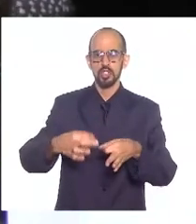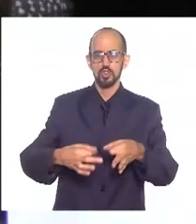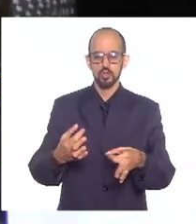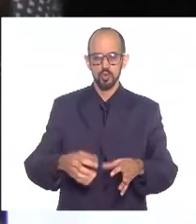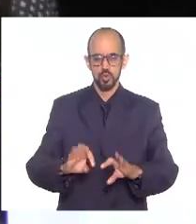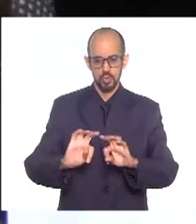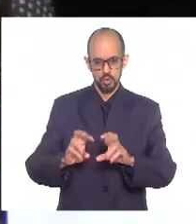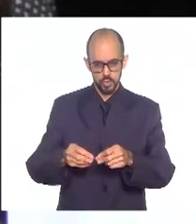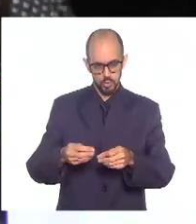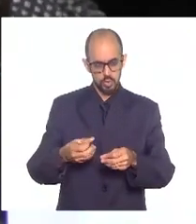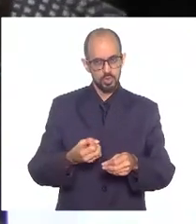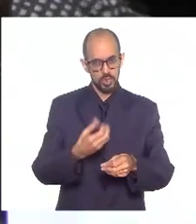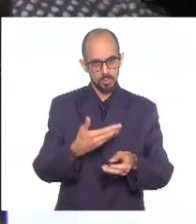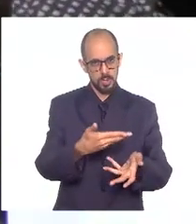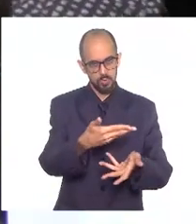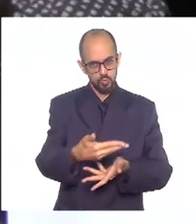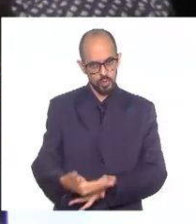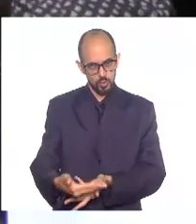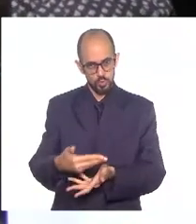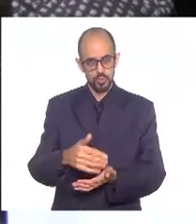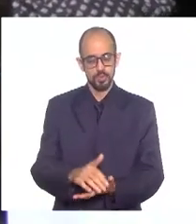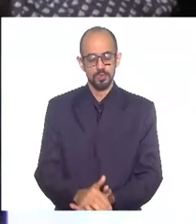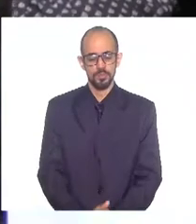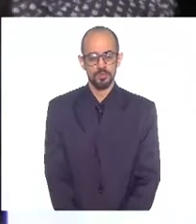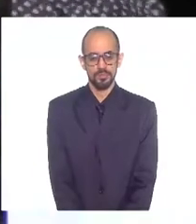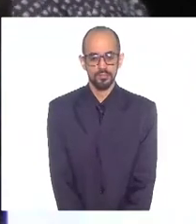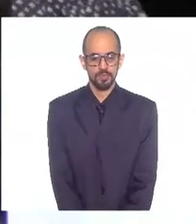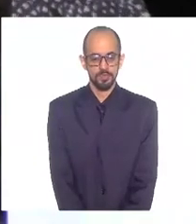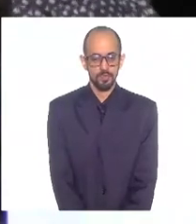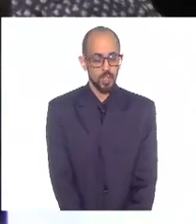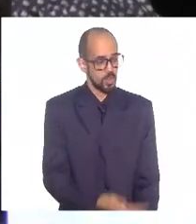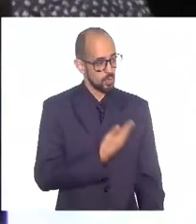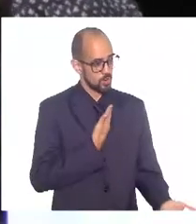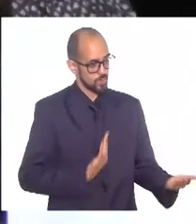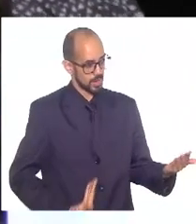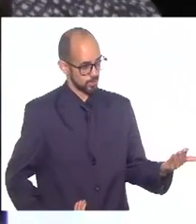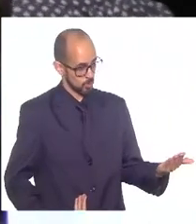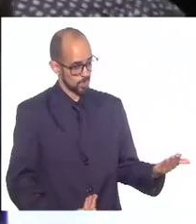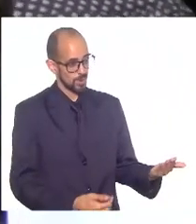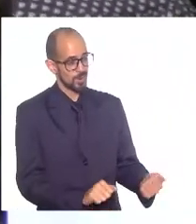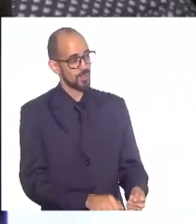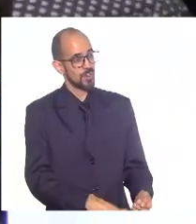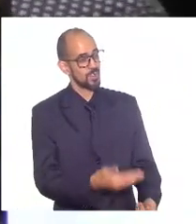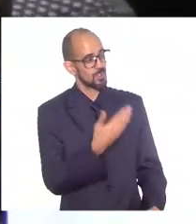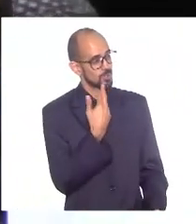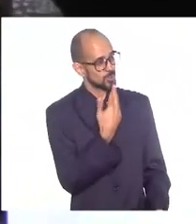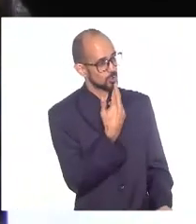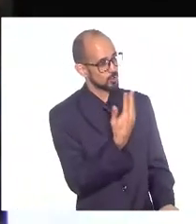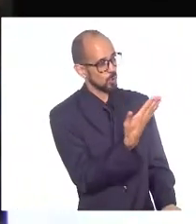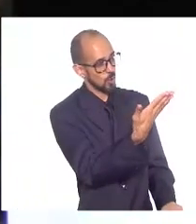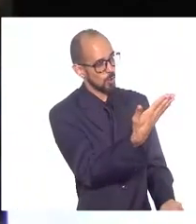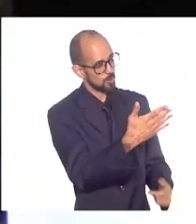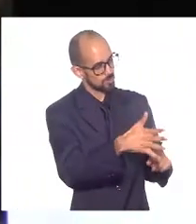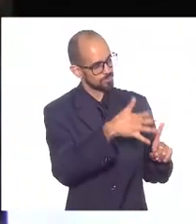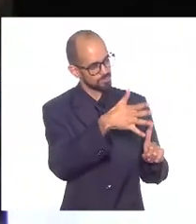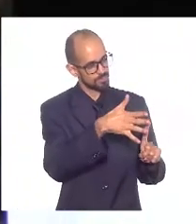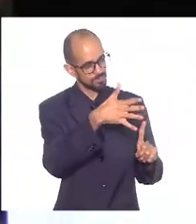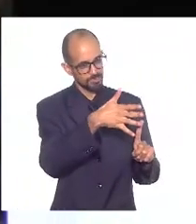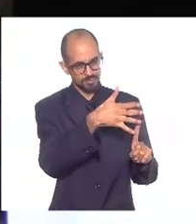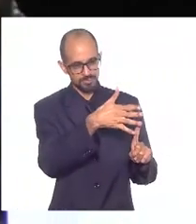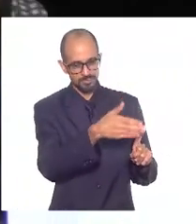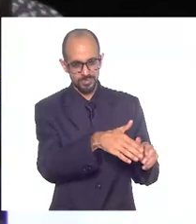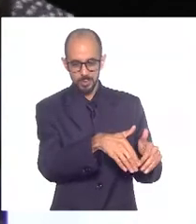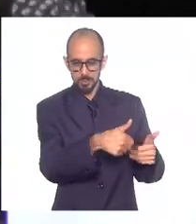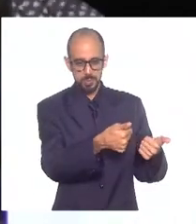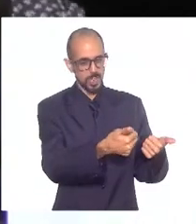Todos, sejam todos bem-vindos. Governador, Vossa Excelência poderá usar da palavra quando melhor